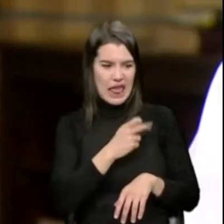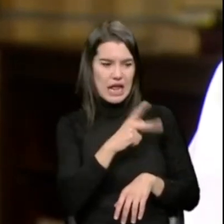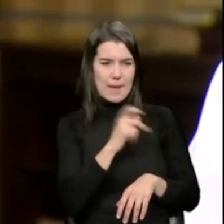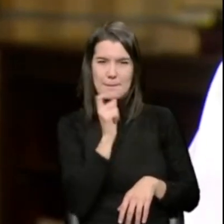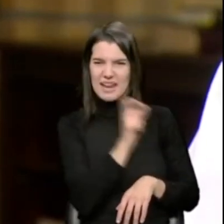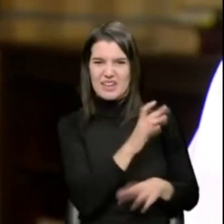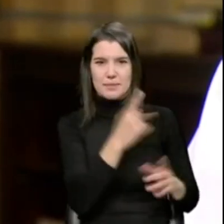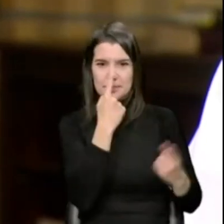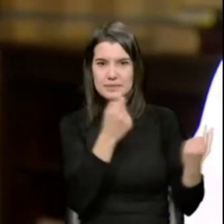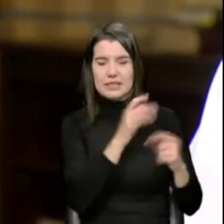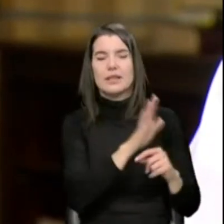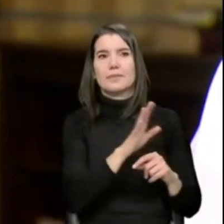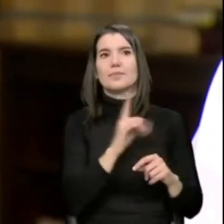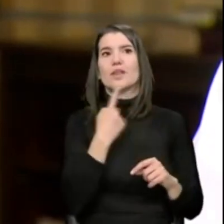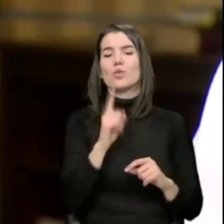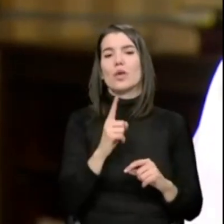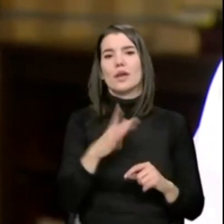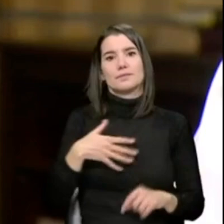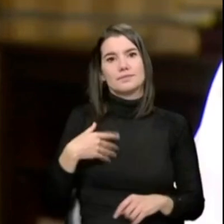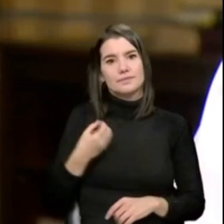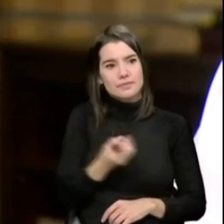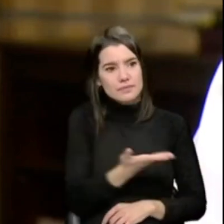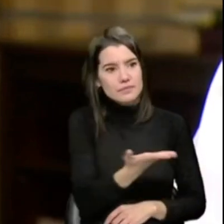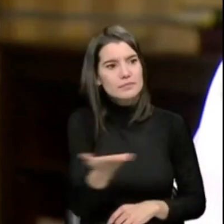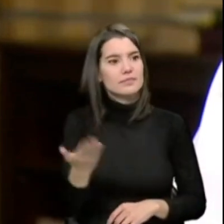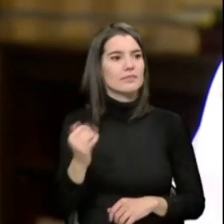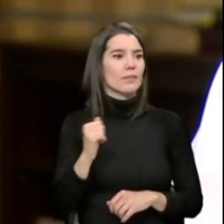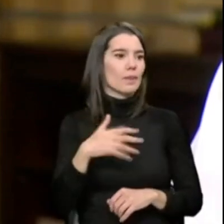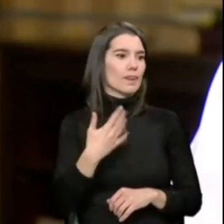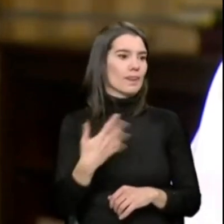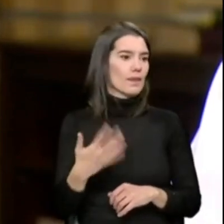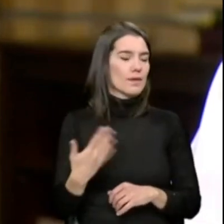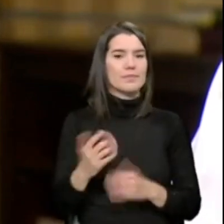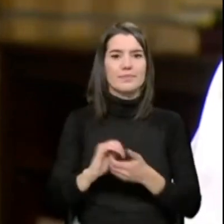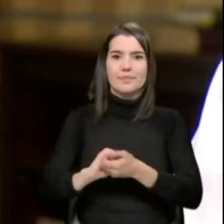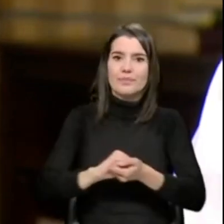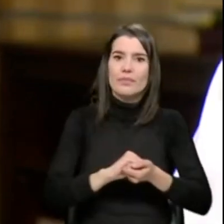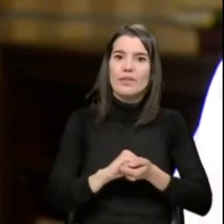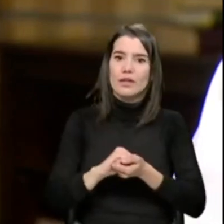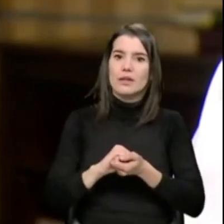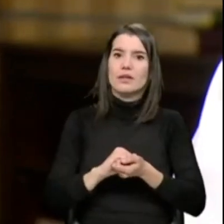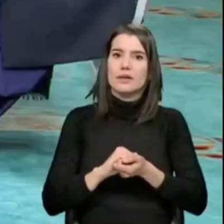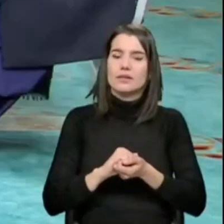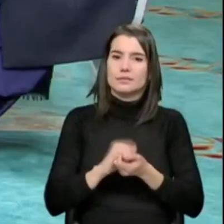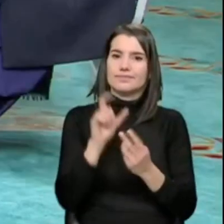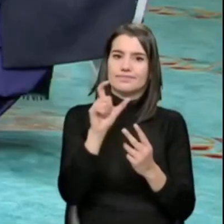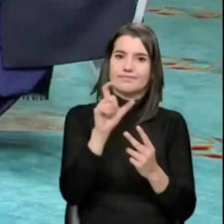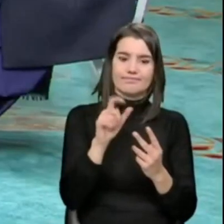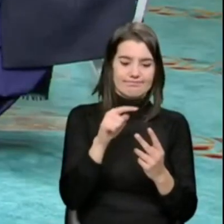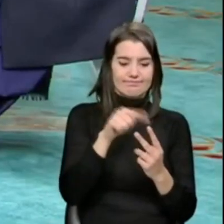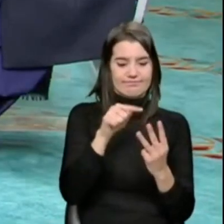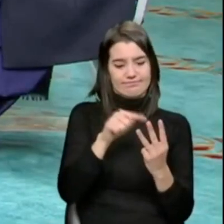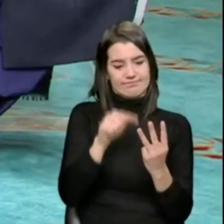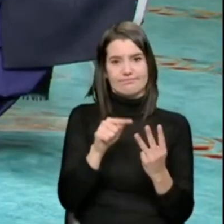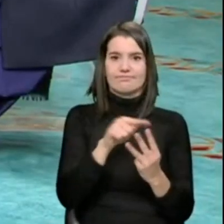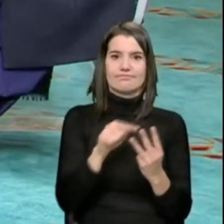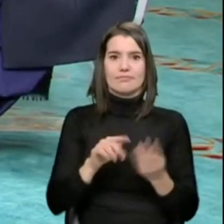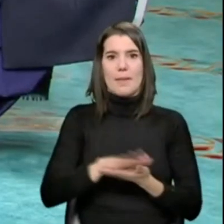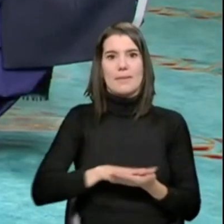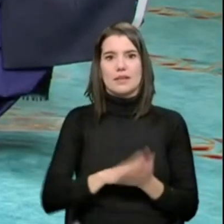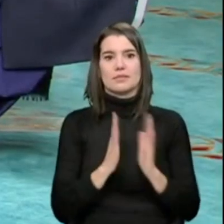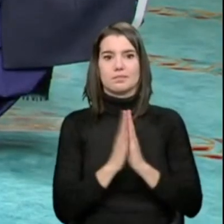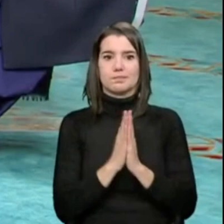fundo, caridade, ou seja, estas 3 bases fundamentam o